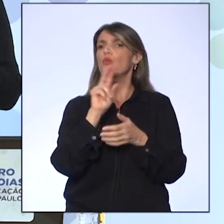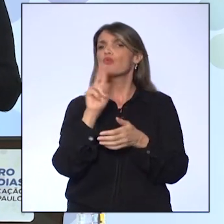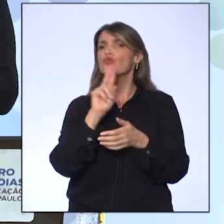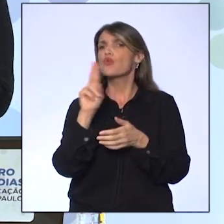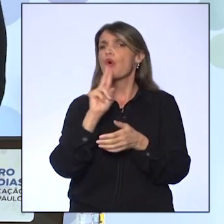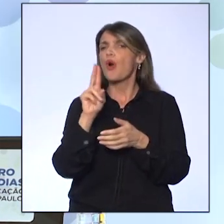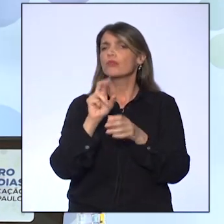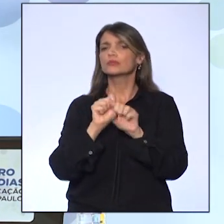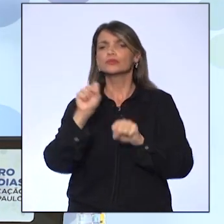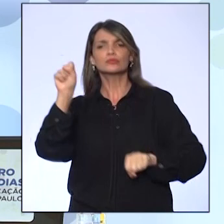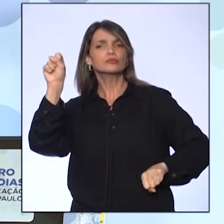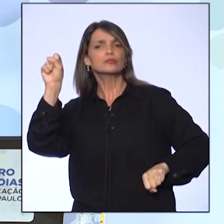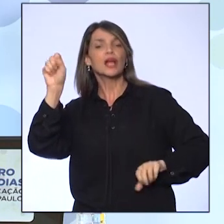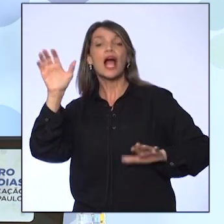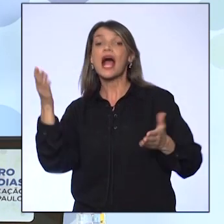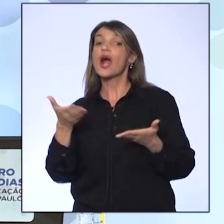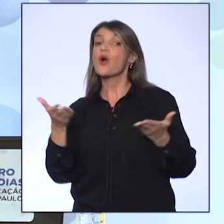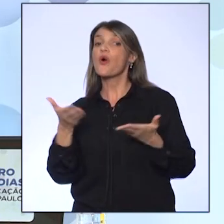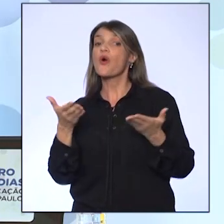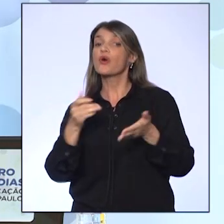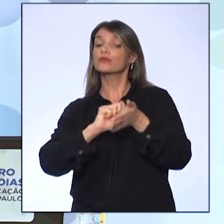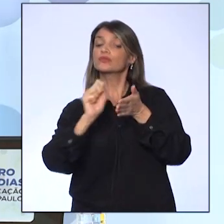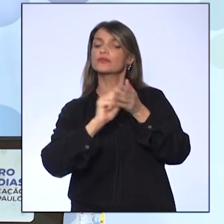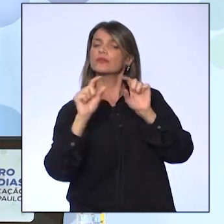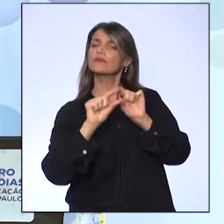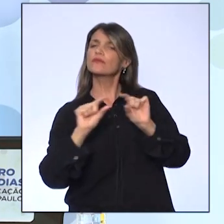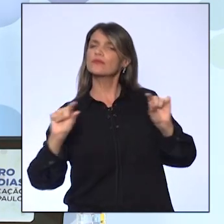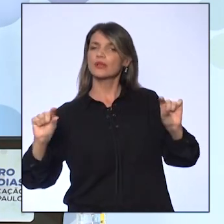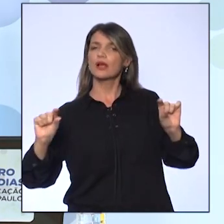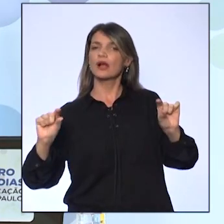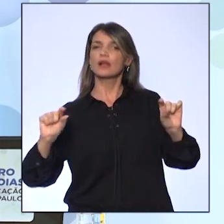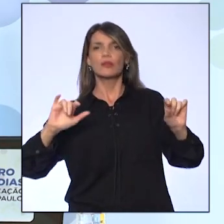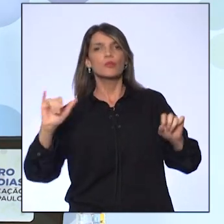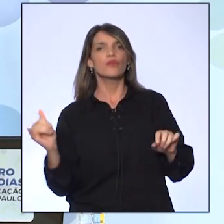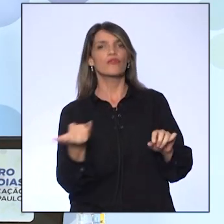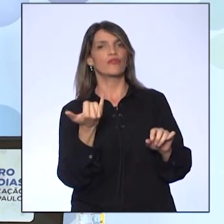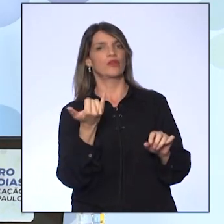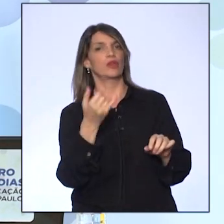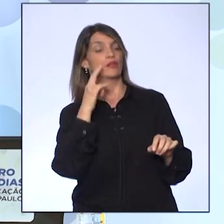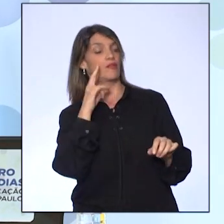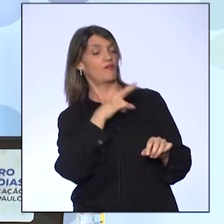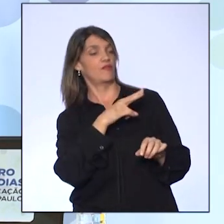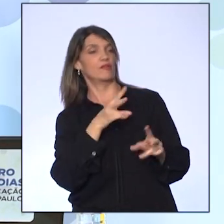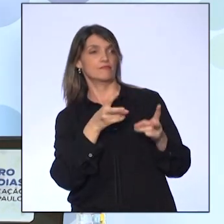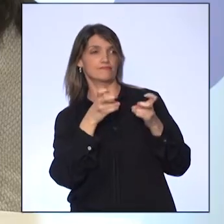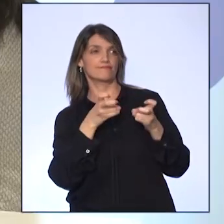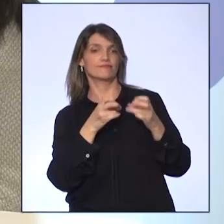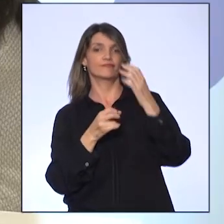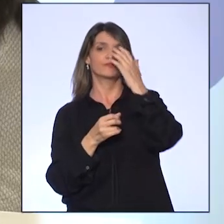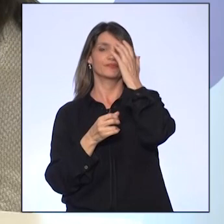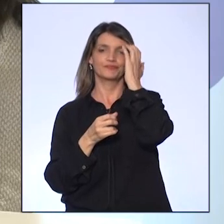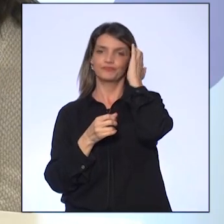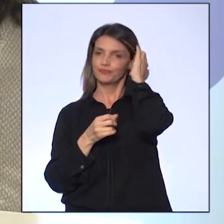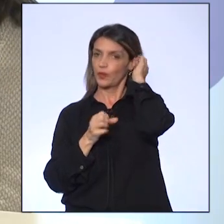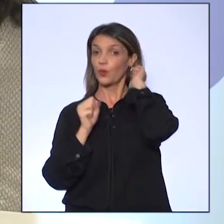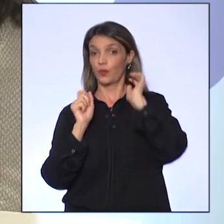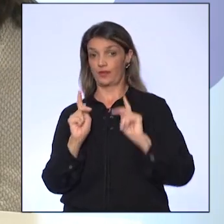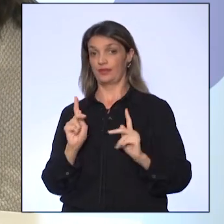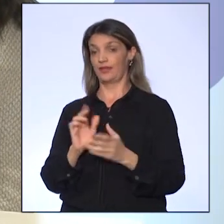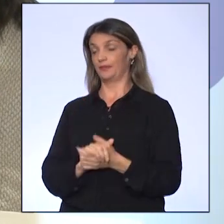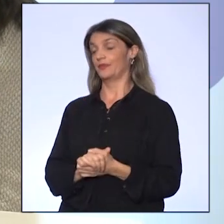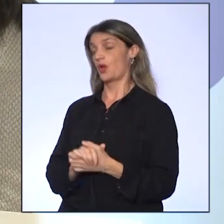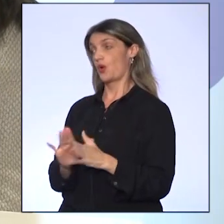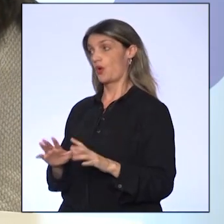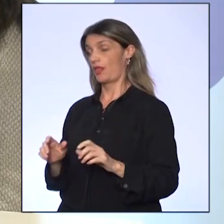super-herói. Agora eu vou escrever a frase por inteiro e você aproveita e faz a correção no seu caderno. Ok, Antônia. Então, olha,